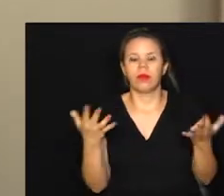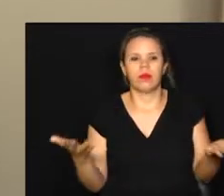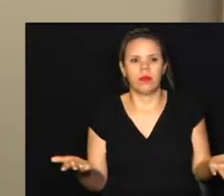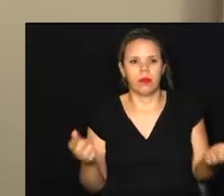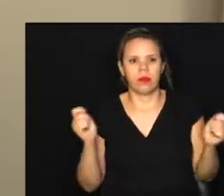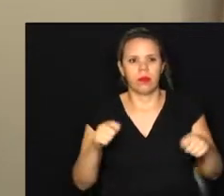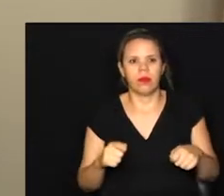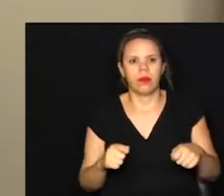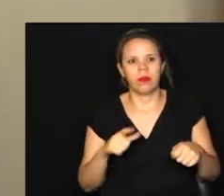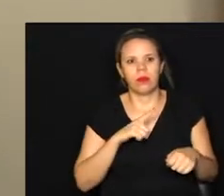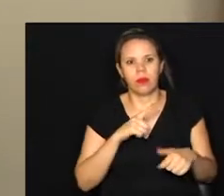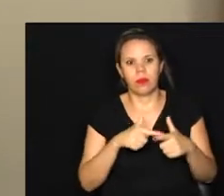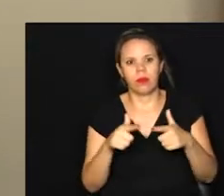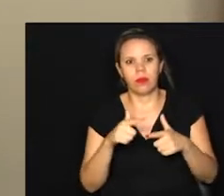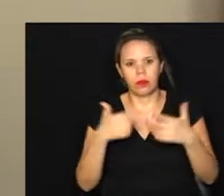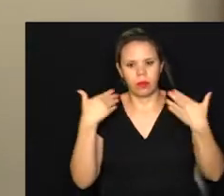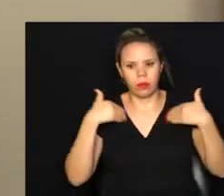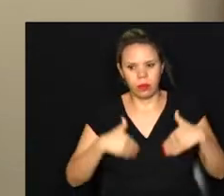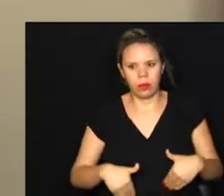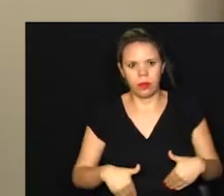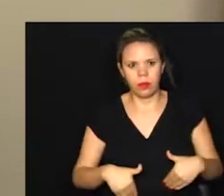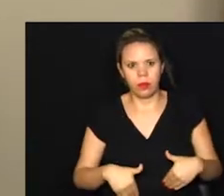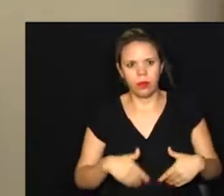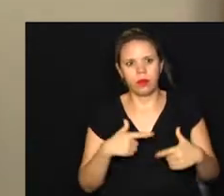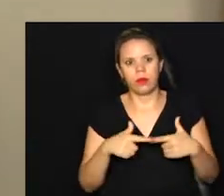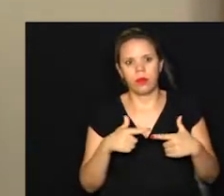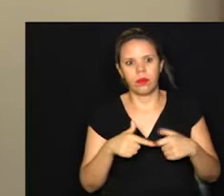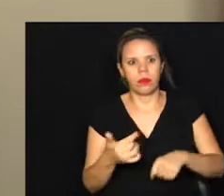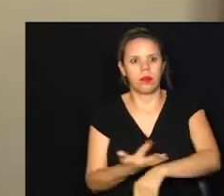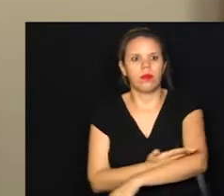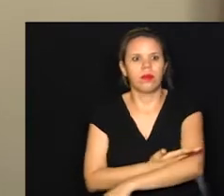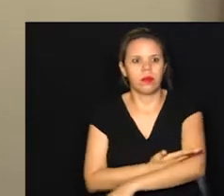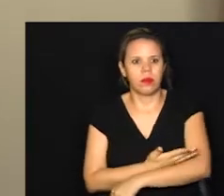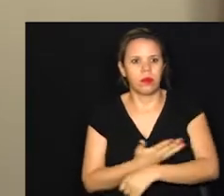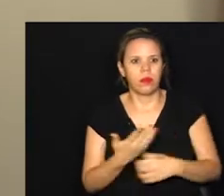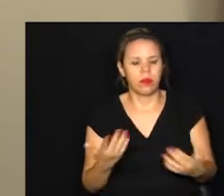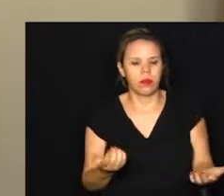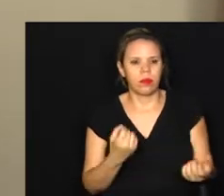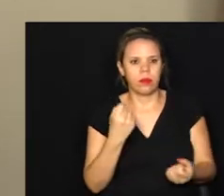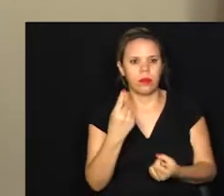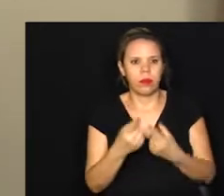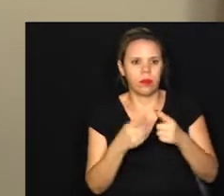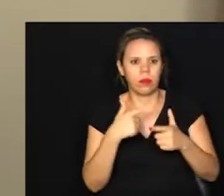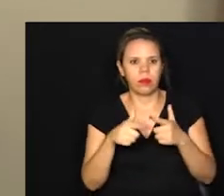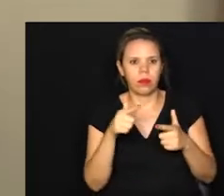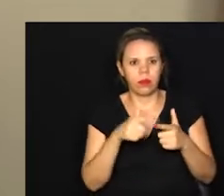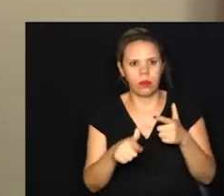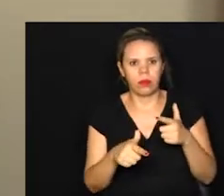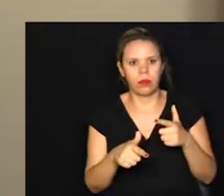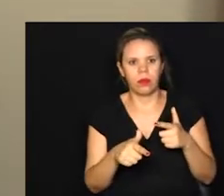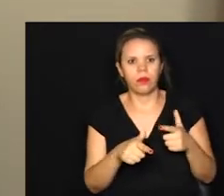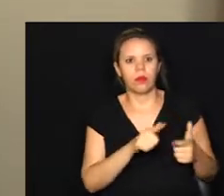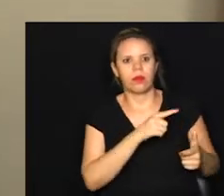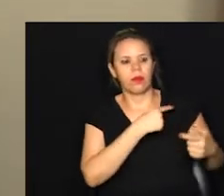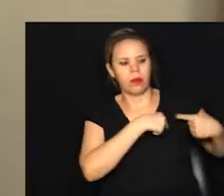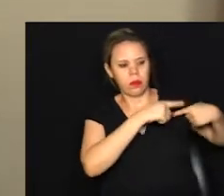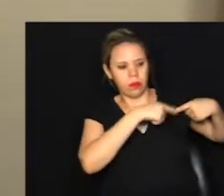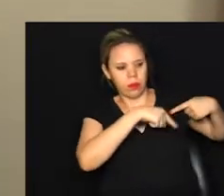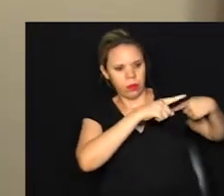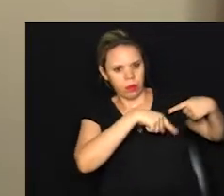essa tensão se mantém. Ela pode gerar tanto os problemas físicos quanto os problemas emocionais. Alguns desses problemas podem ser